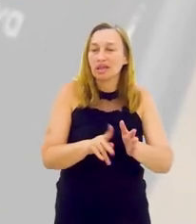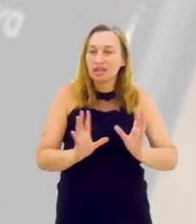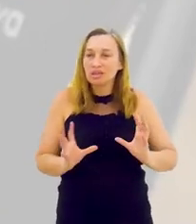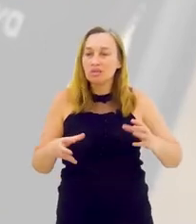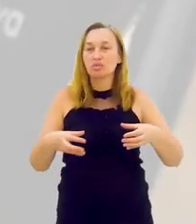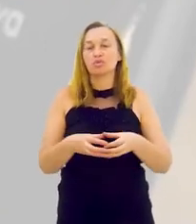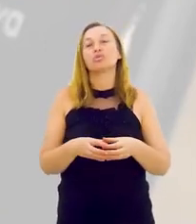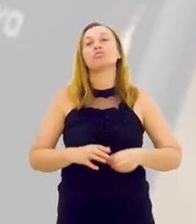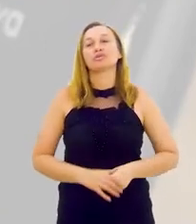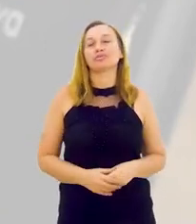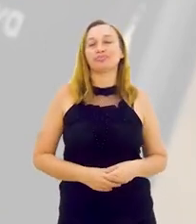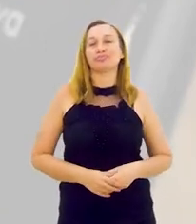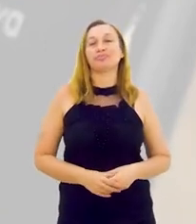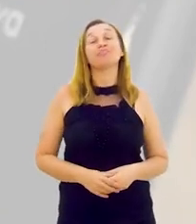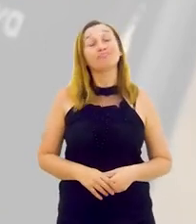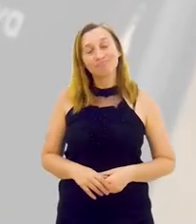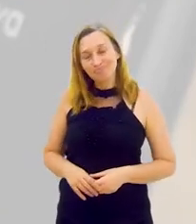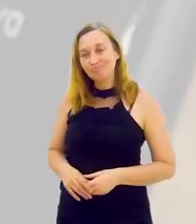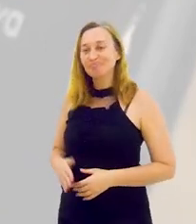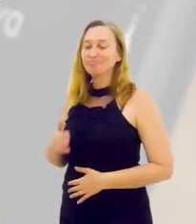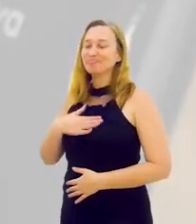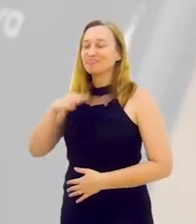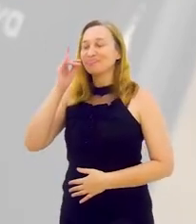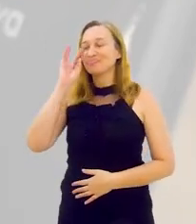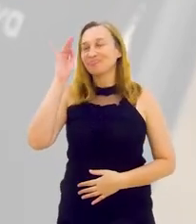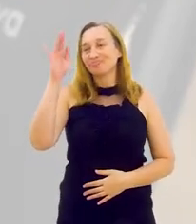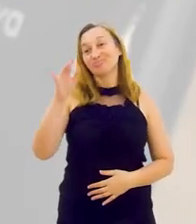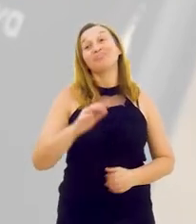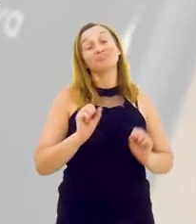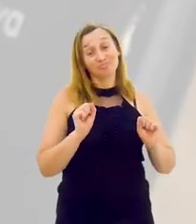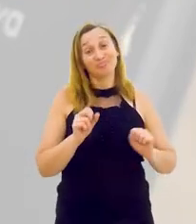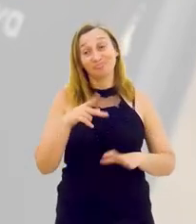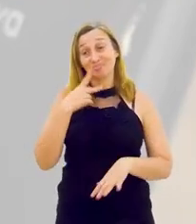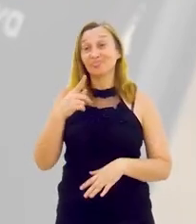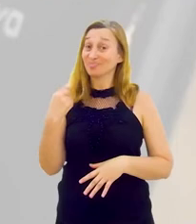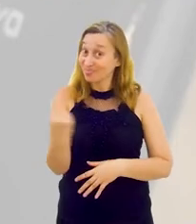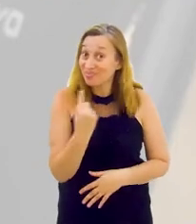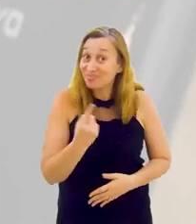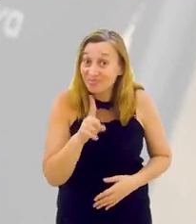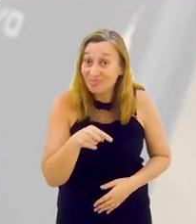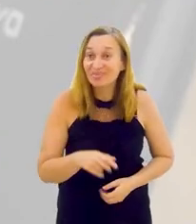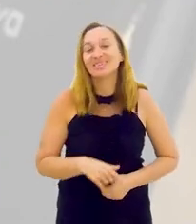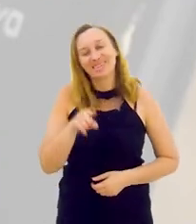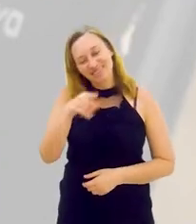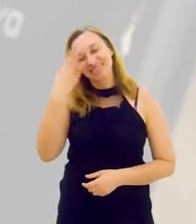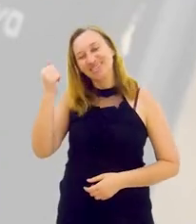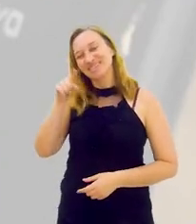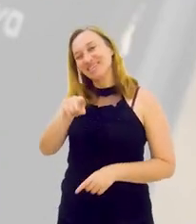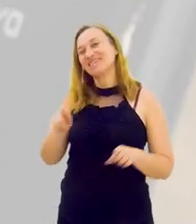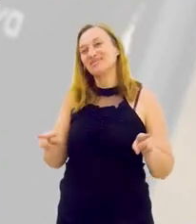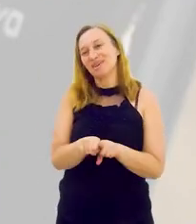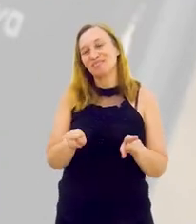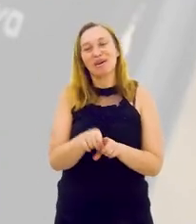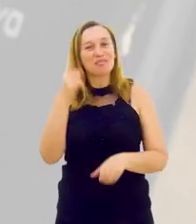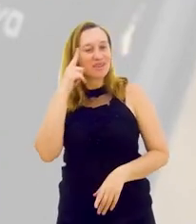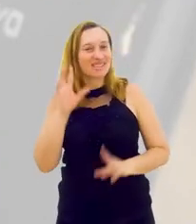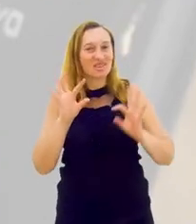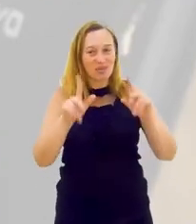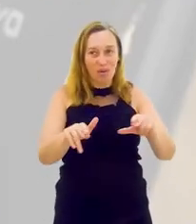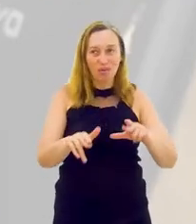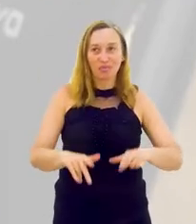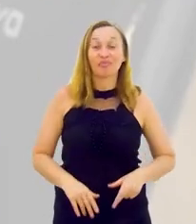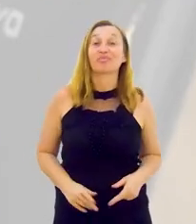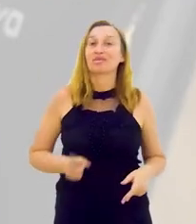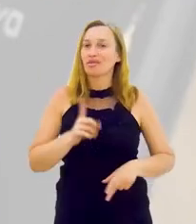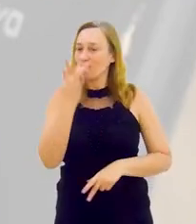parte do mesmo sistema. Tá? Então, essa seria meu sonho, vamos dizer assim, né? O nosso. Né? Eu sei que você também pensa nessa